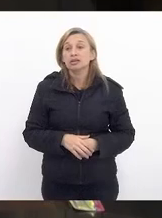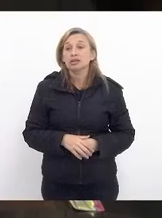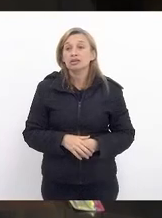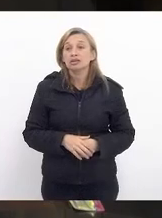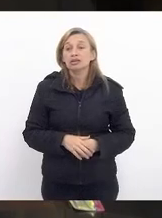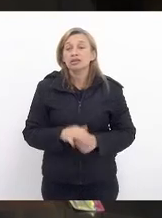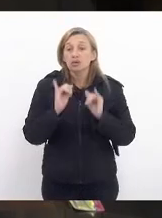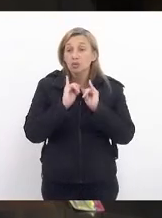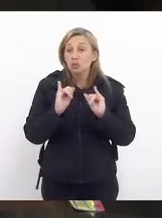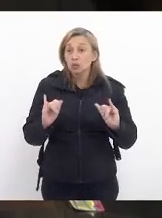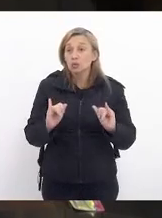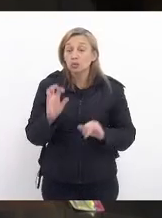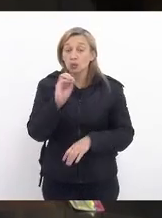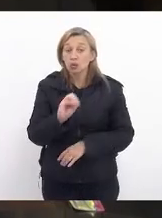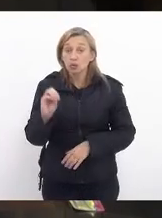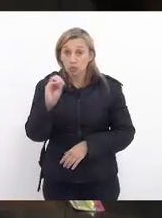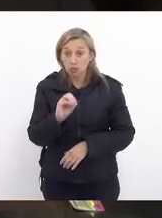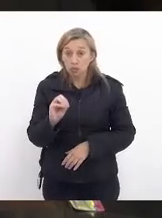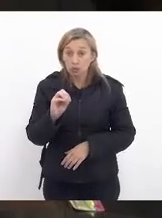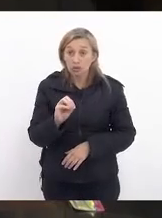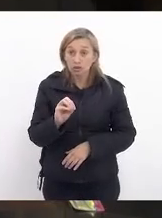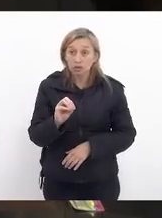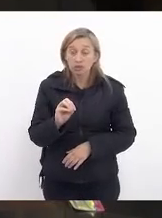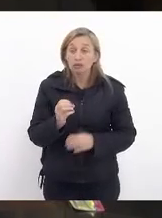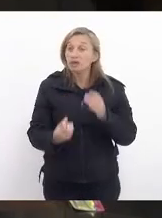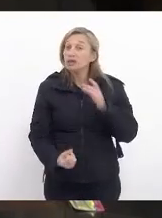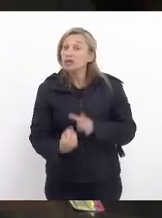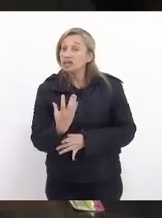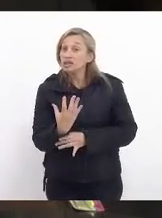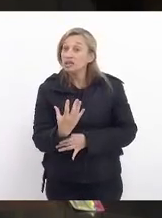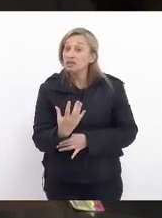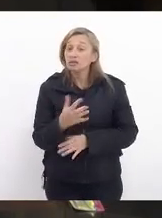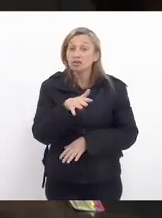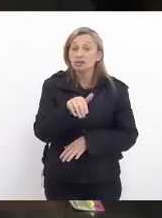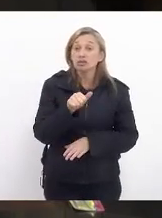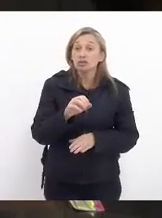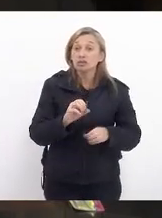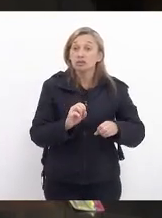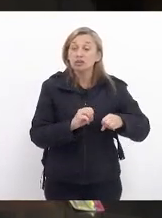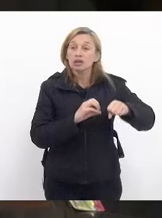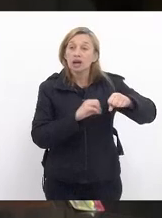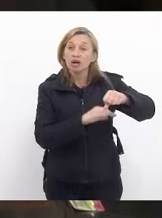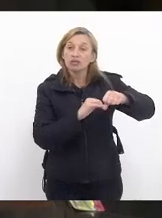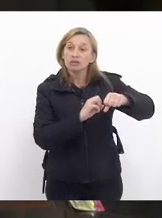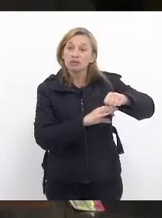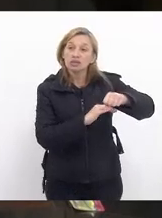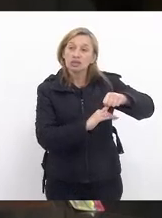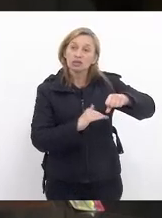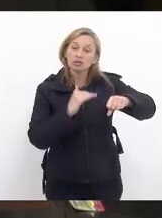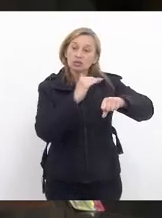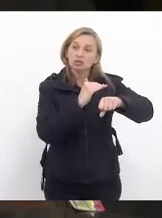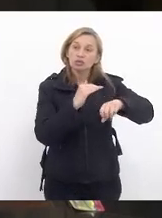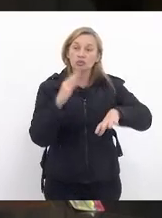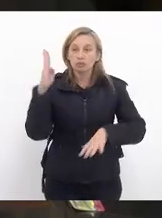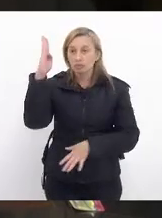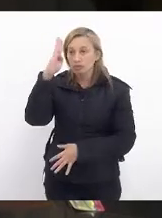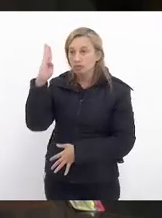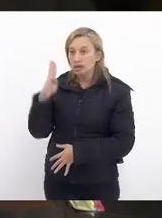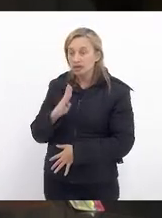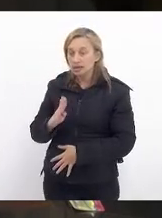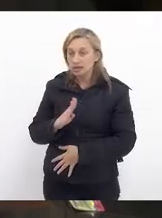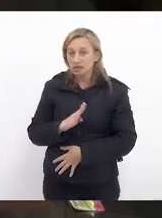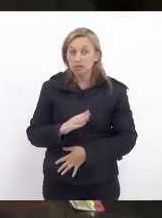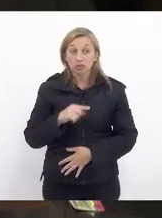foi anunciado em outubro a criação do chamado auxílio Brasil bom e